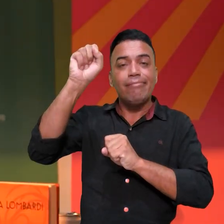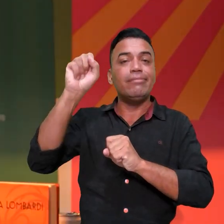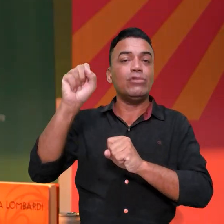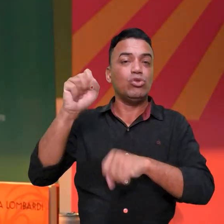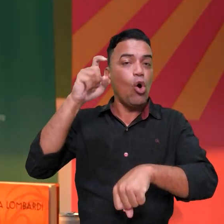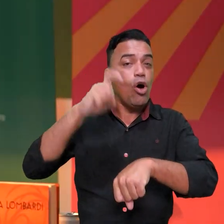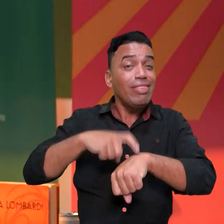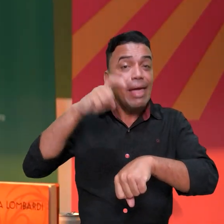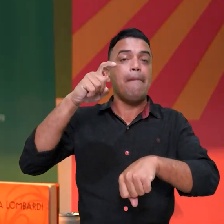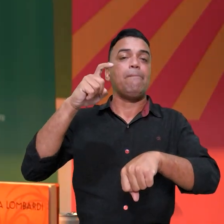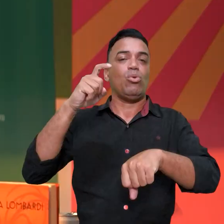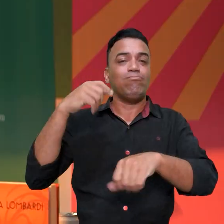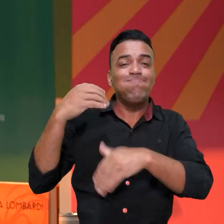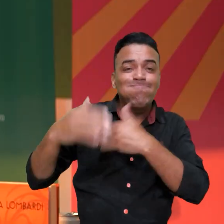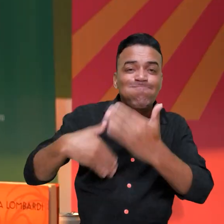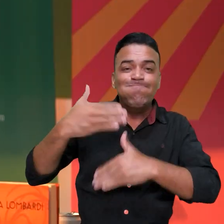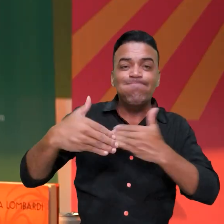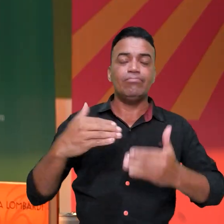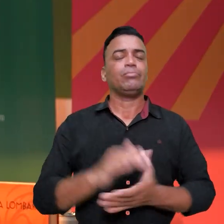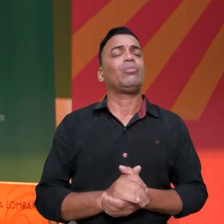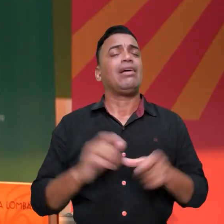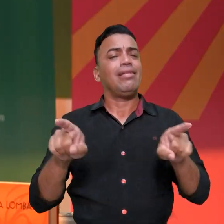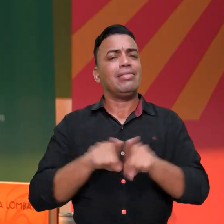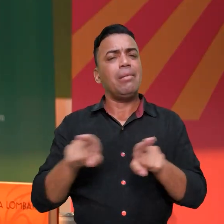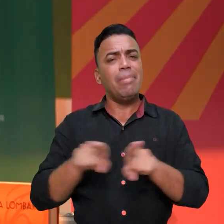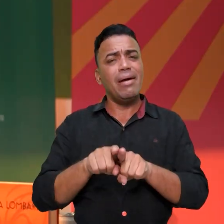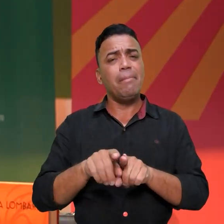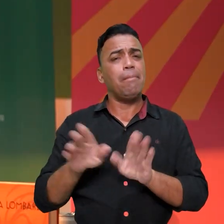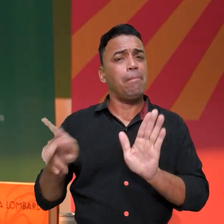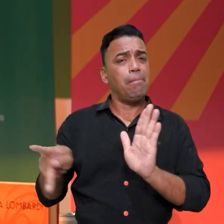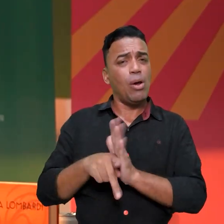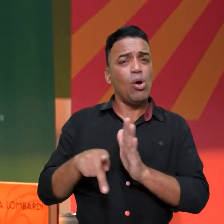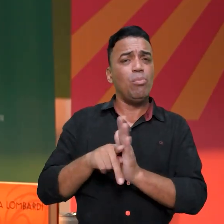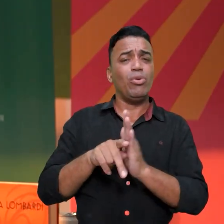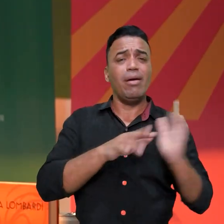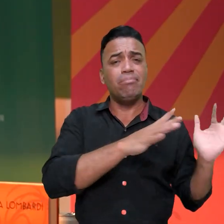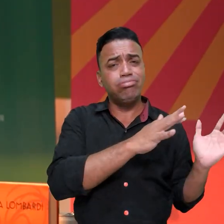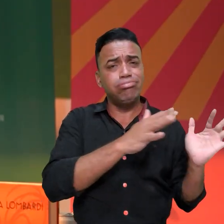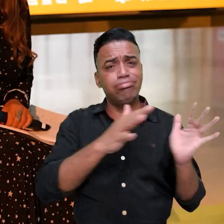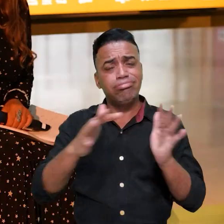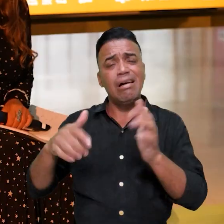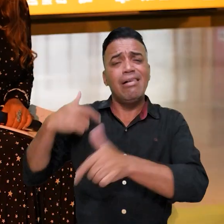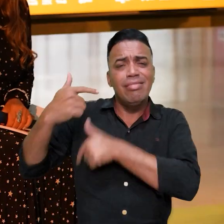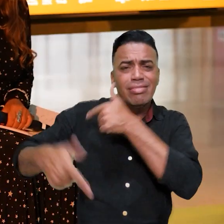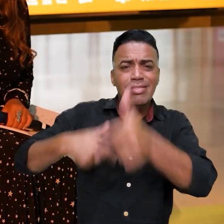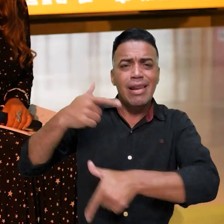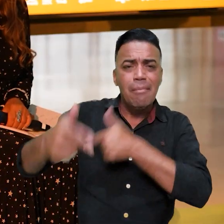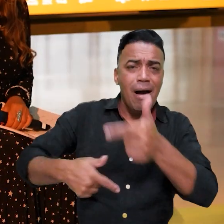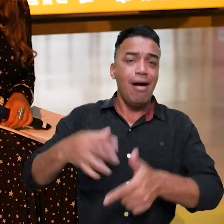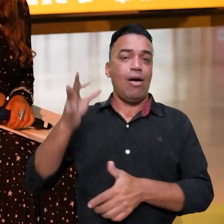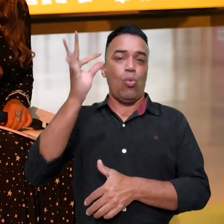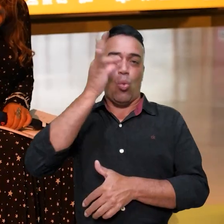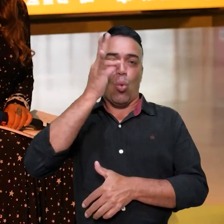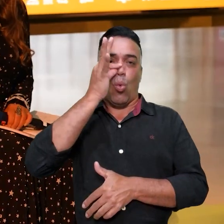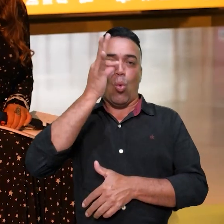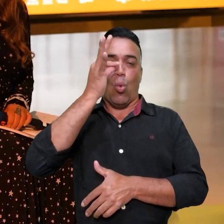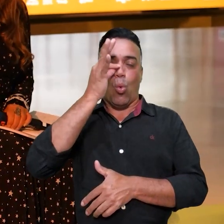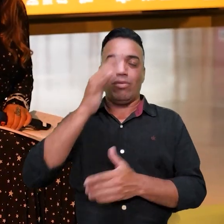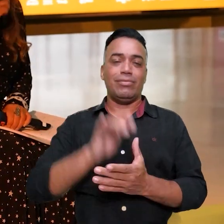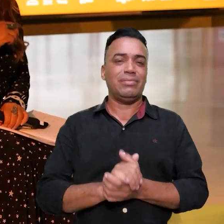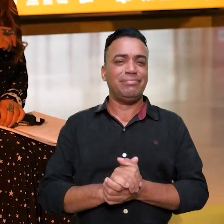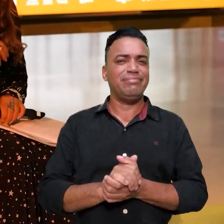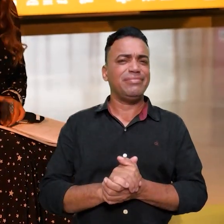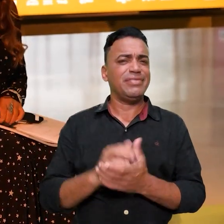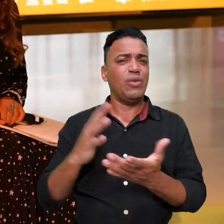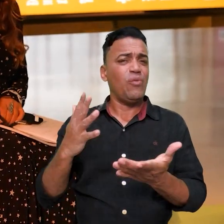de tempo. E tem a ver também com a própria trajetória da Conceição. E a trajetória de